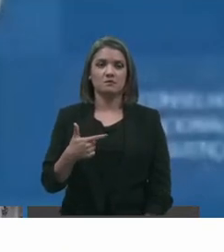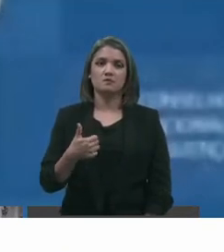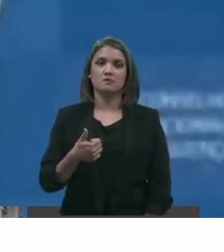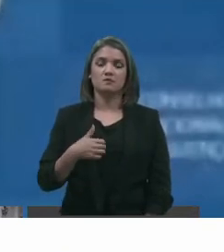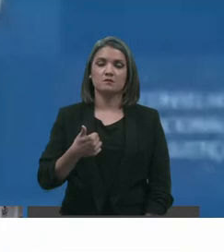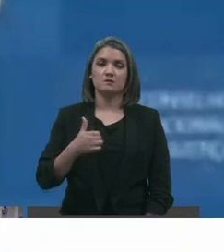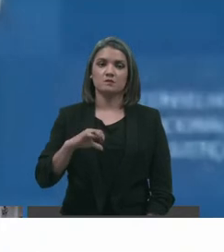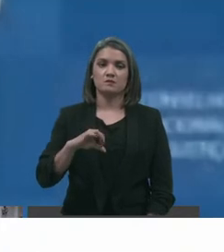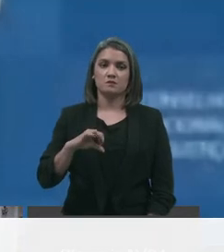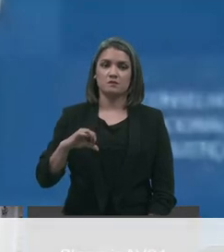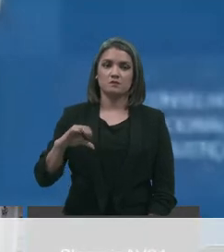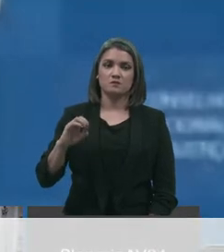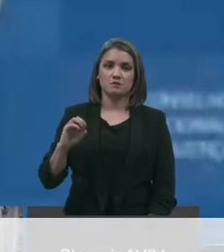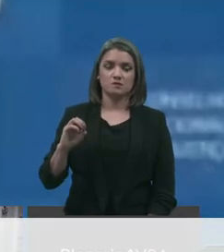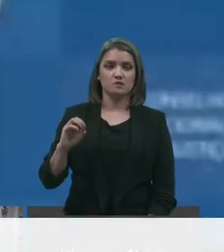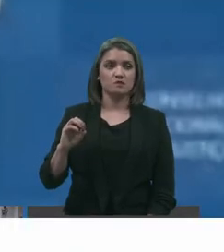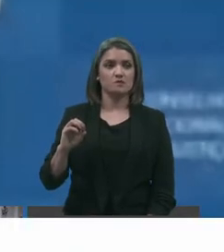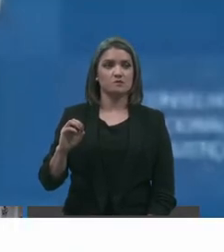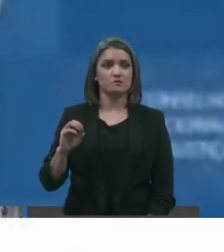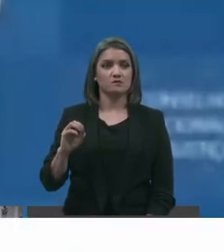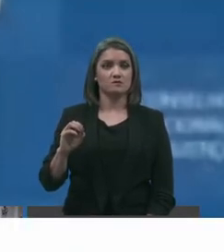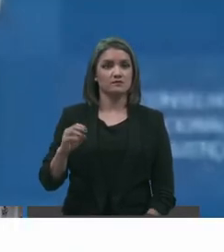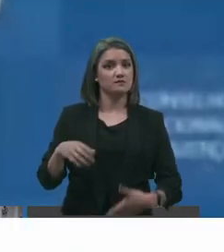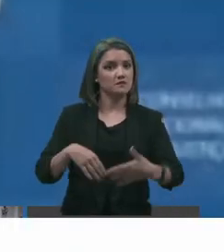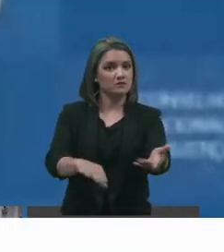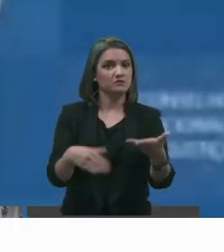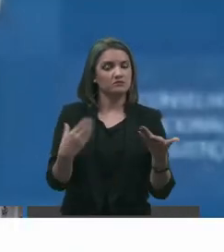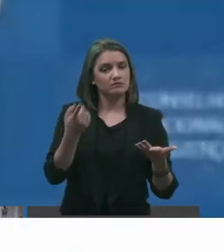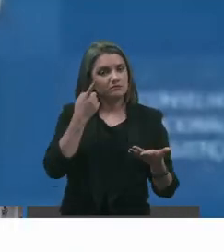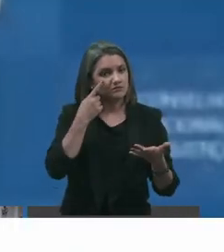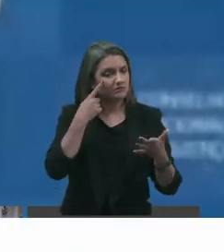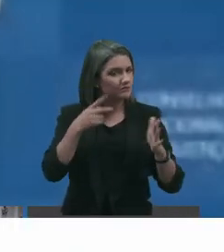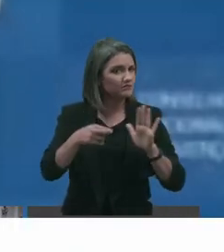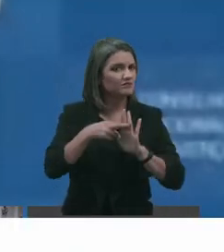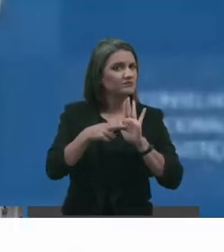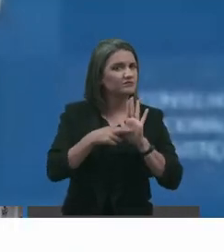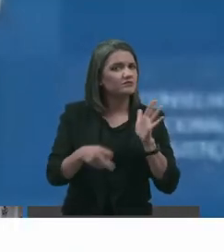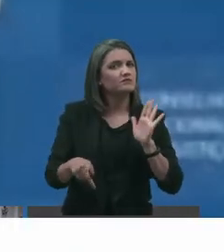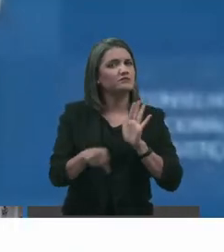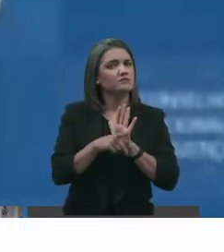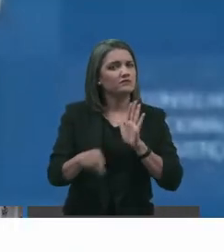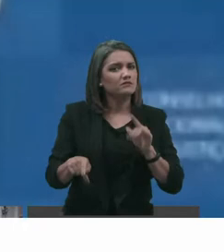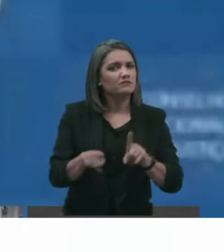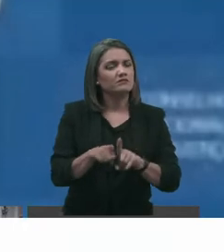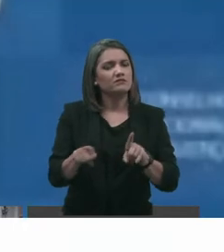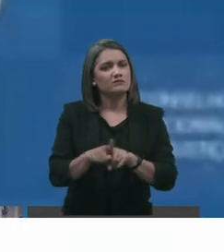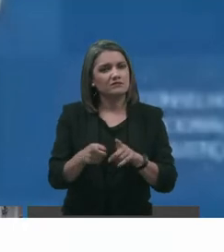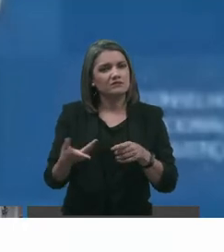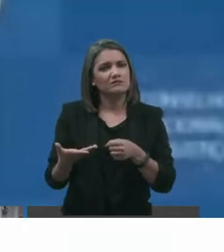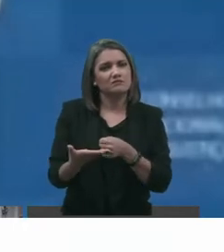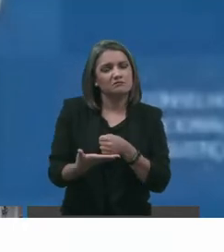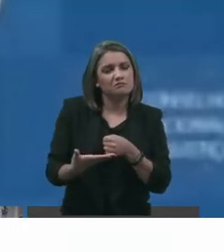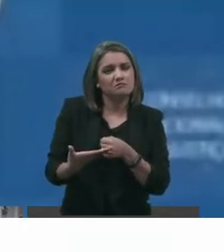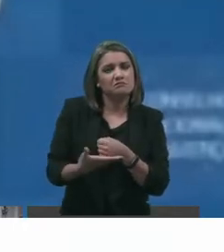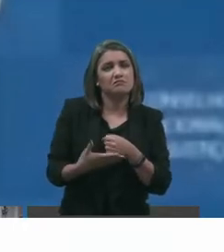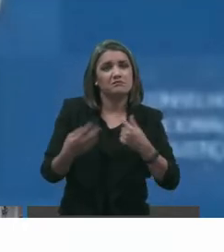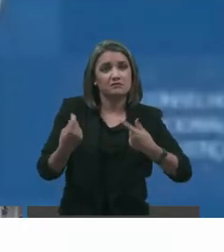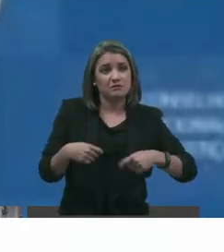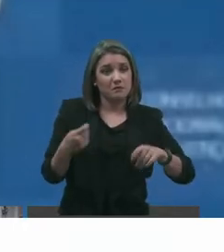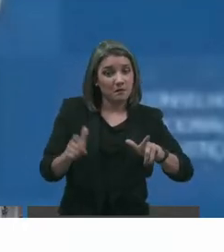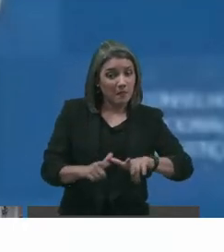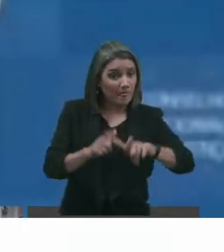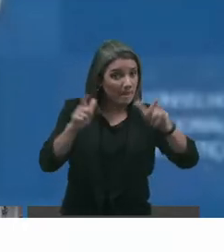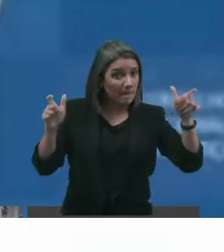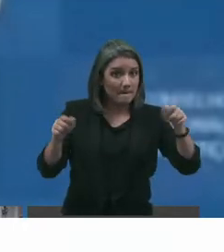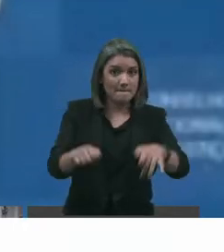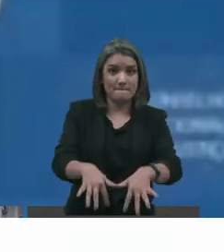8.102, de 90. E prossigo, presidente. Como se observa, as normas específicas e balizadoras dos feitos disciplinares exigem a maioria do plenário do